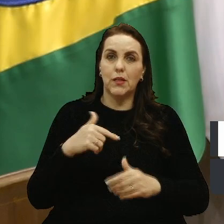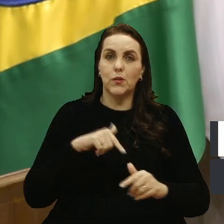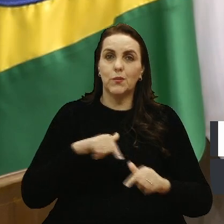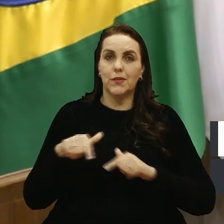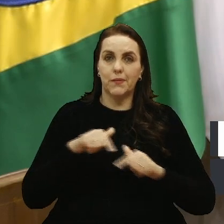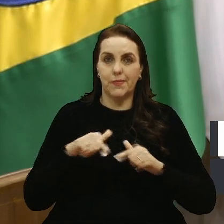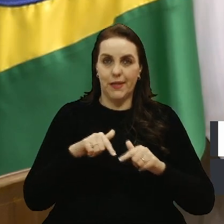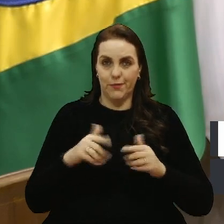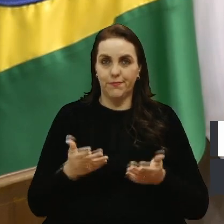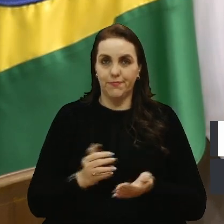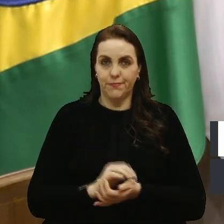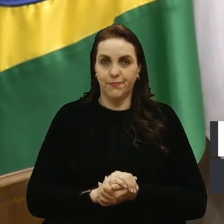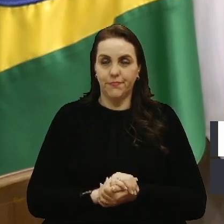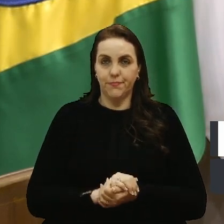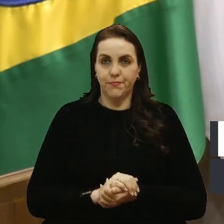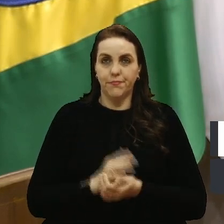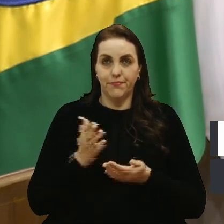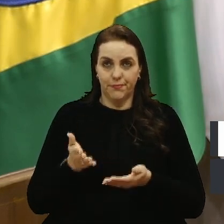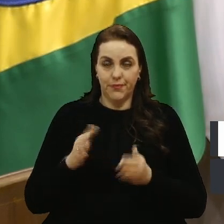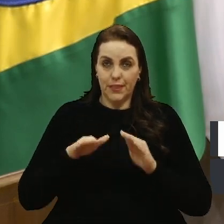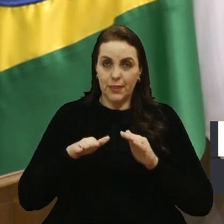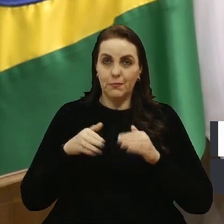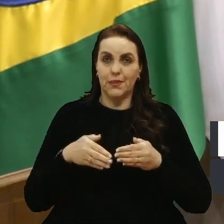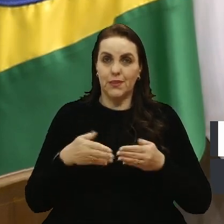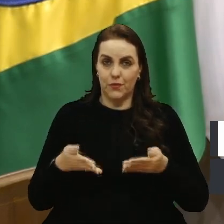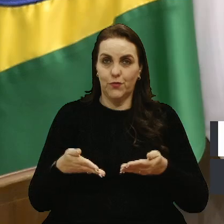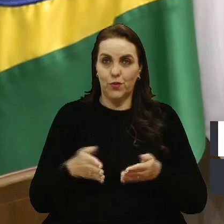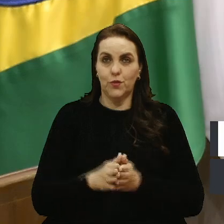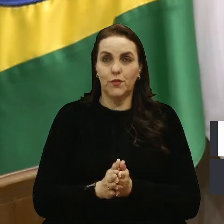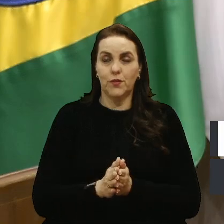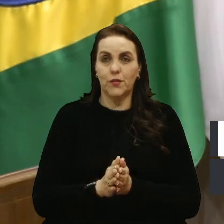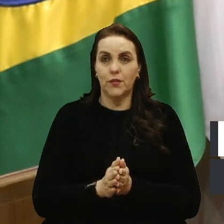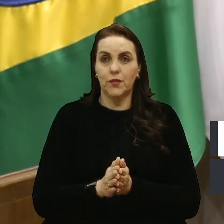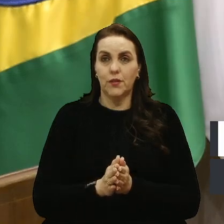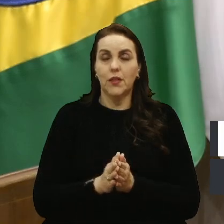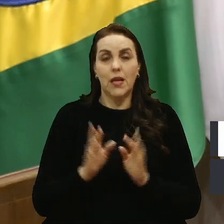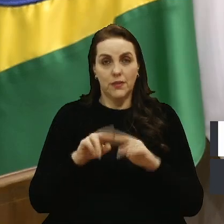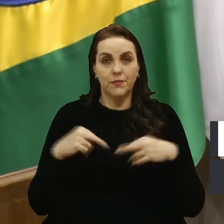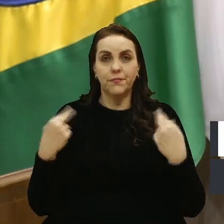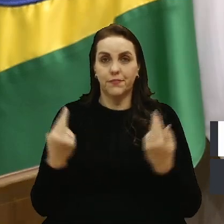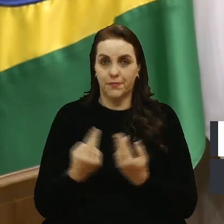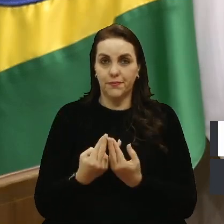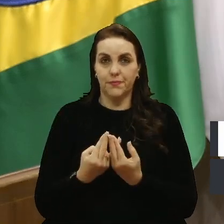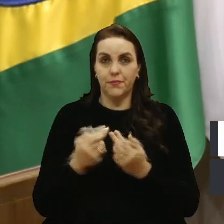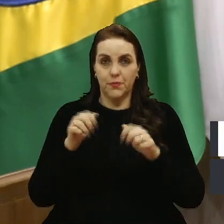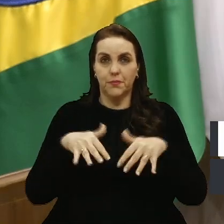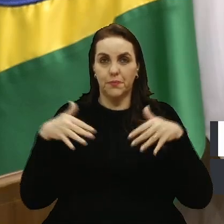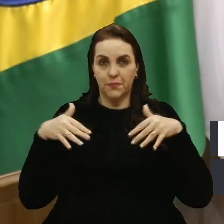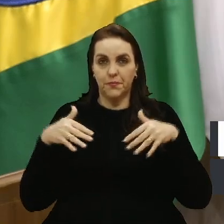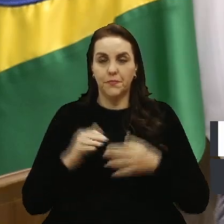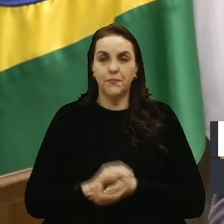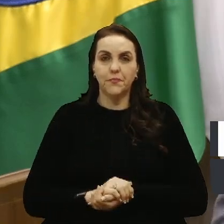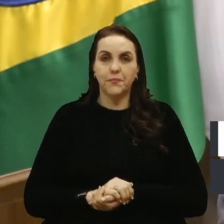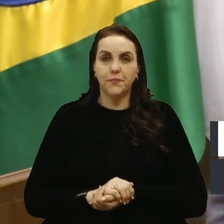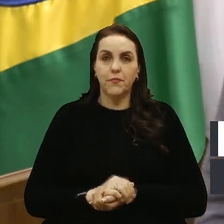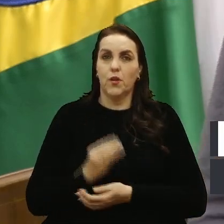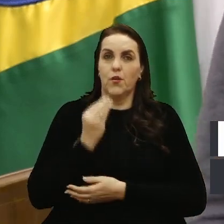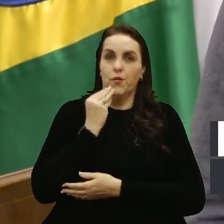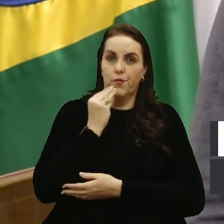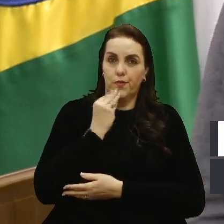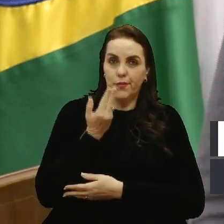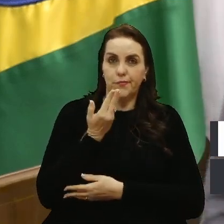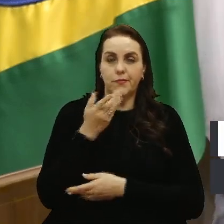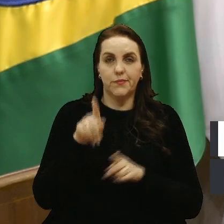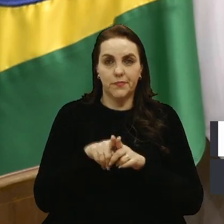nossos trabalhos, especificamente no que tange às sessões plenárias. Também, obviamente, como foi